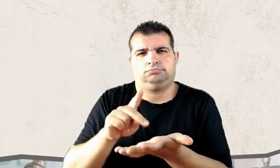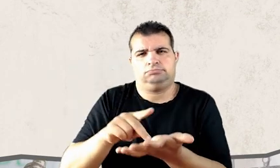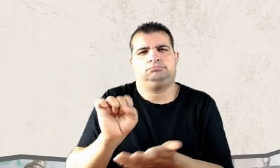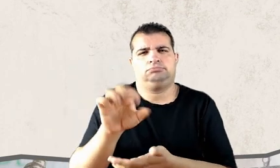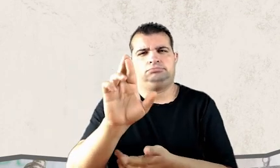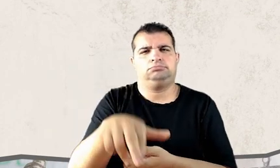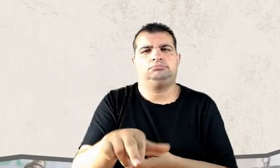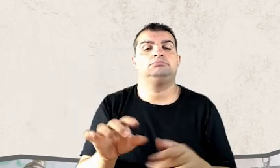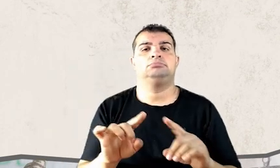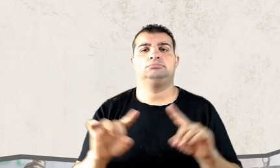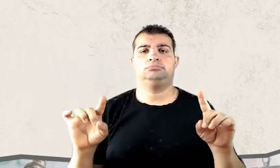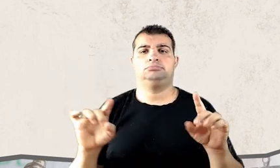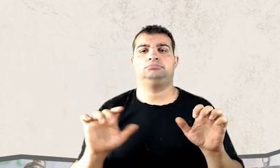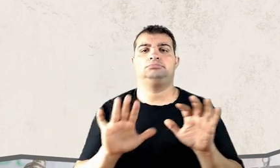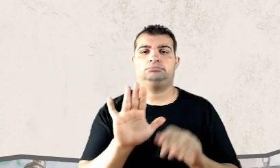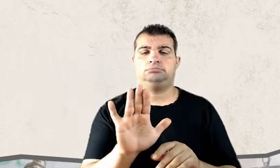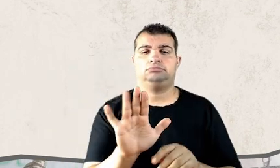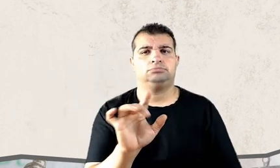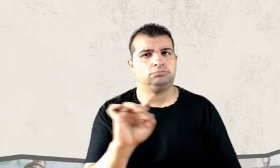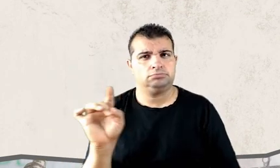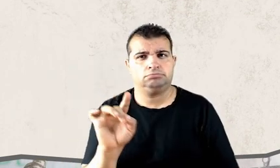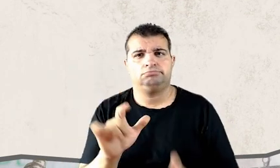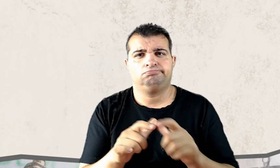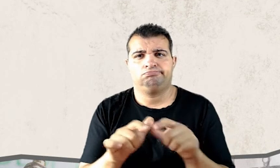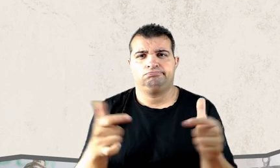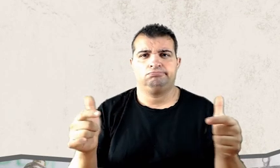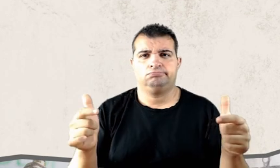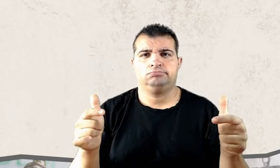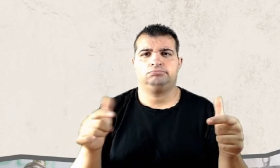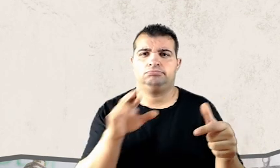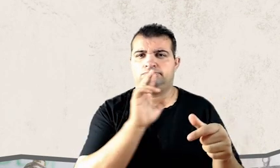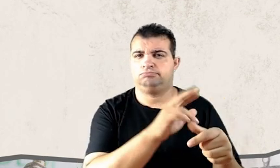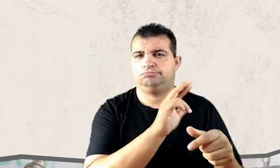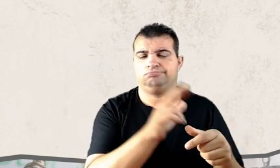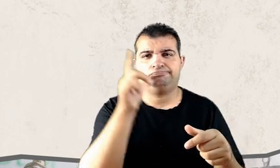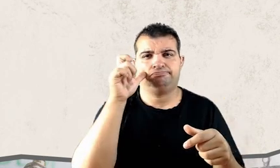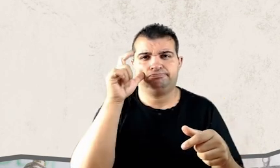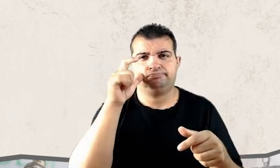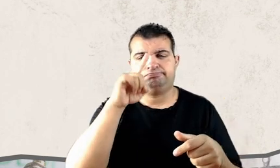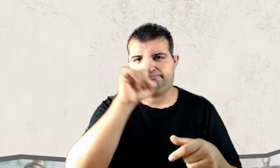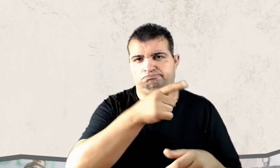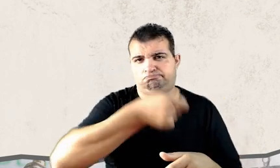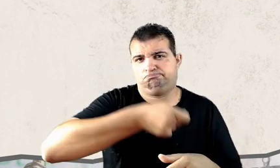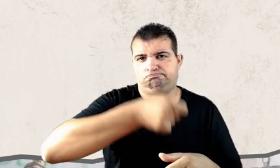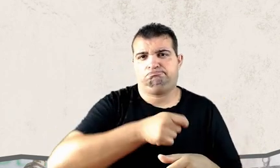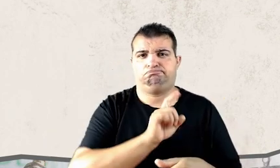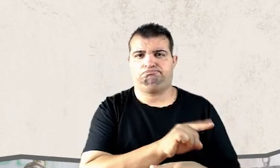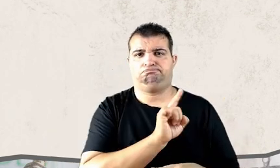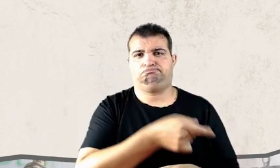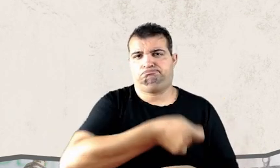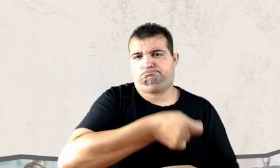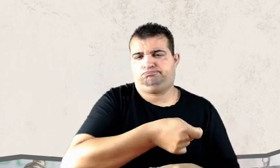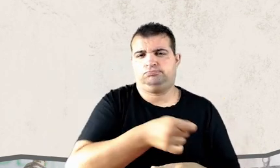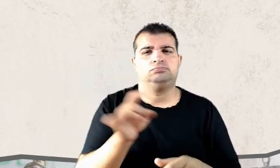é verdade, mas não necessariamente que ela se ampliou para responder aos interesses da ditadura.